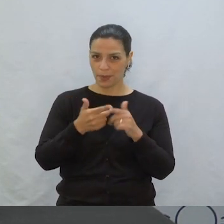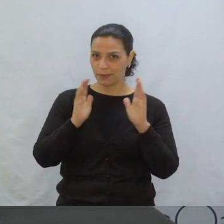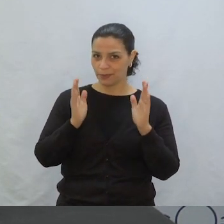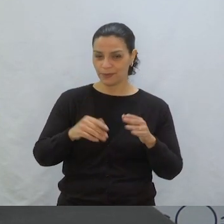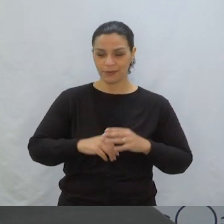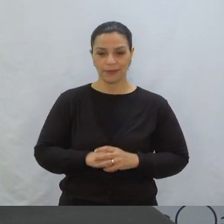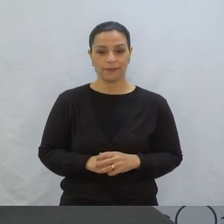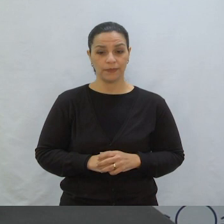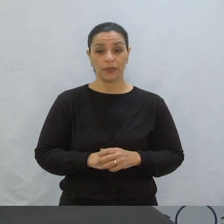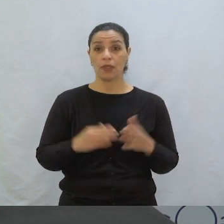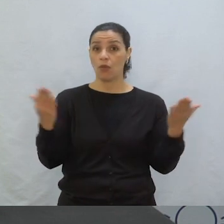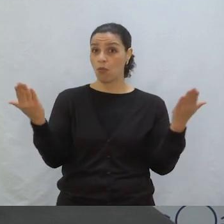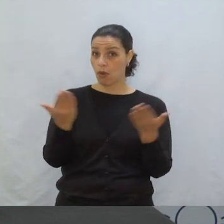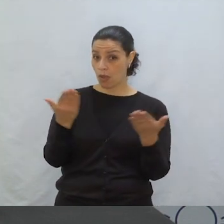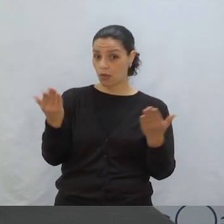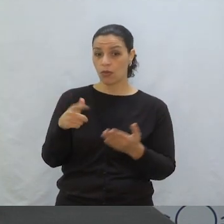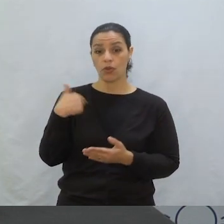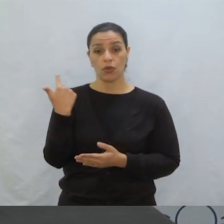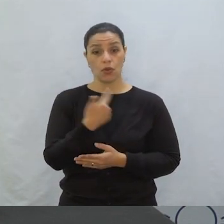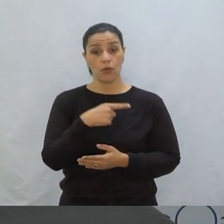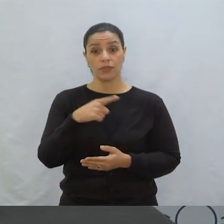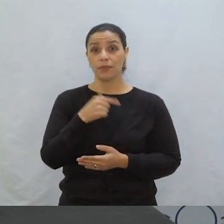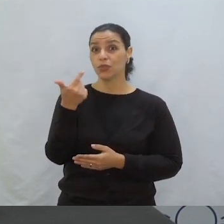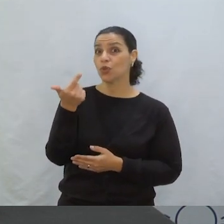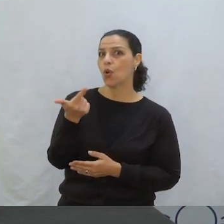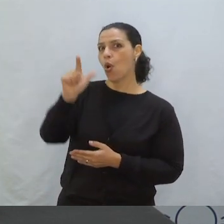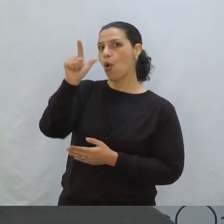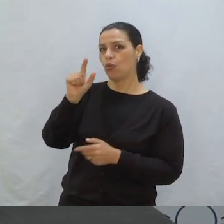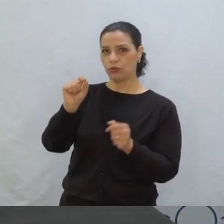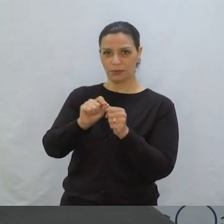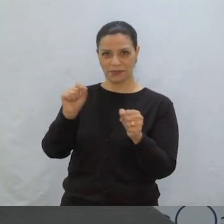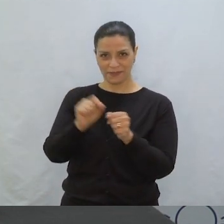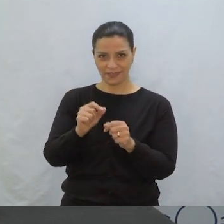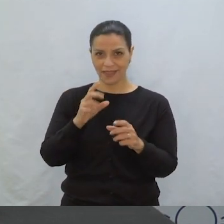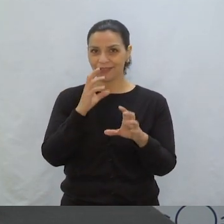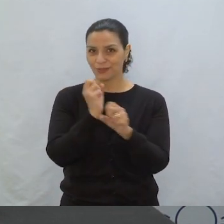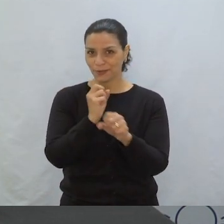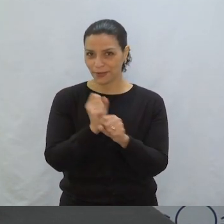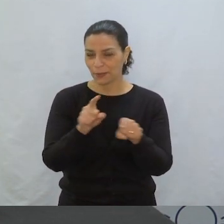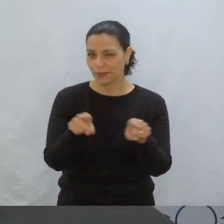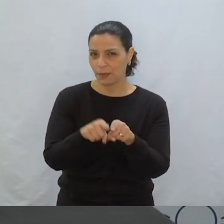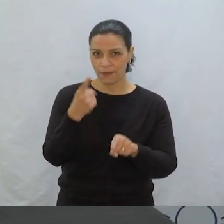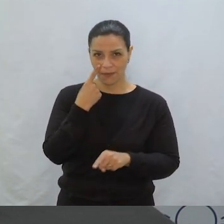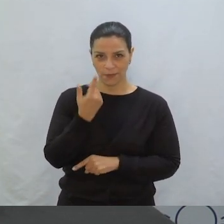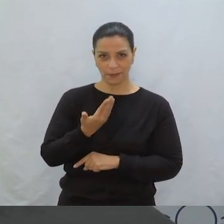resolvemos este problema. Mas agora, nós temos mais um problema para